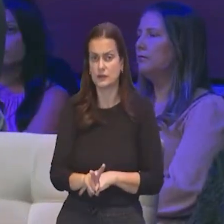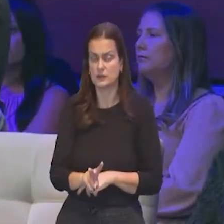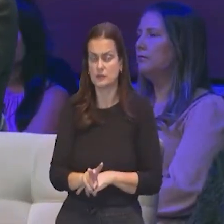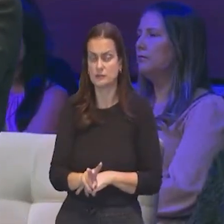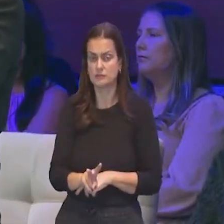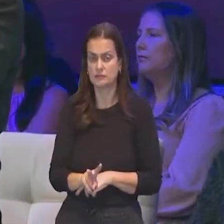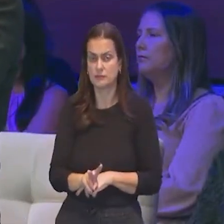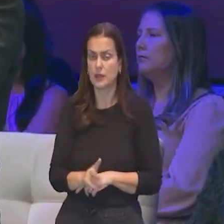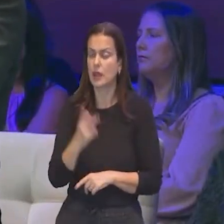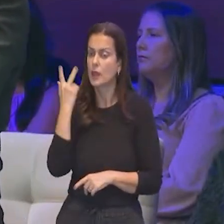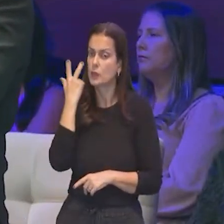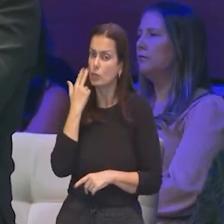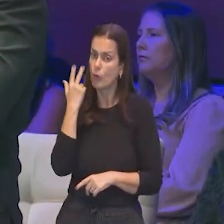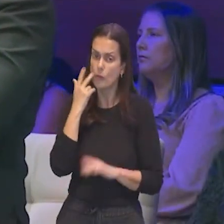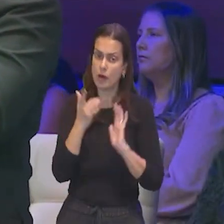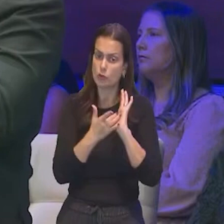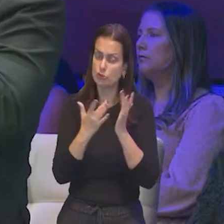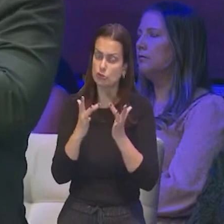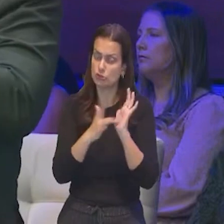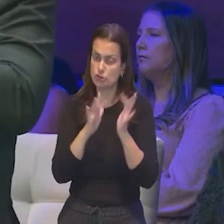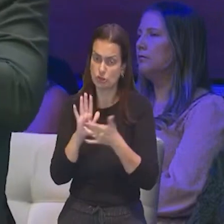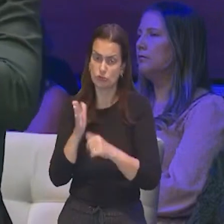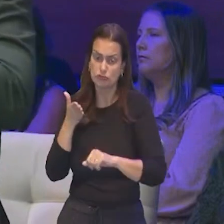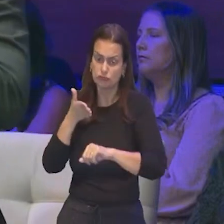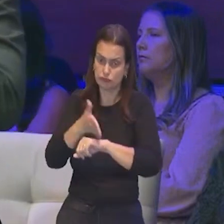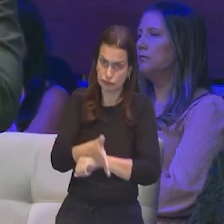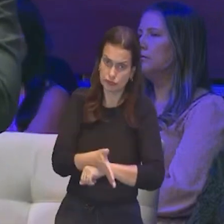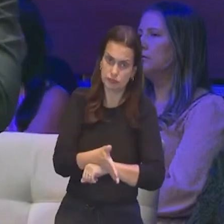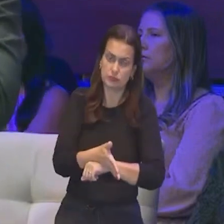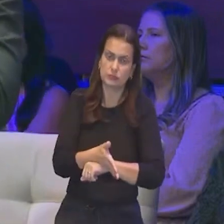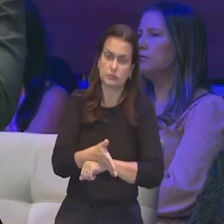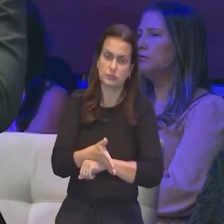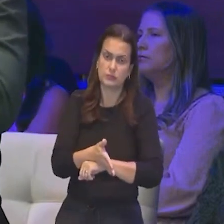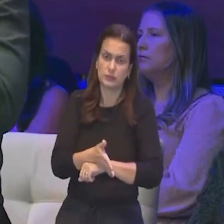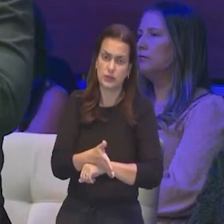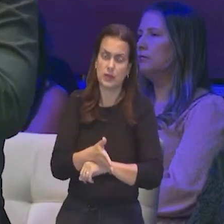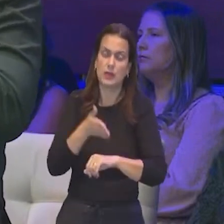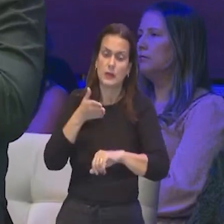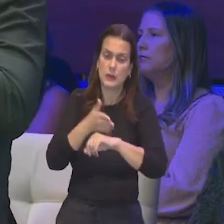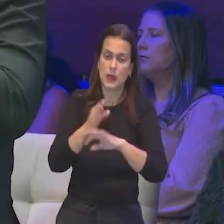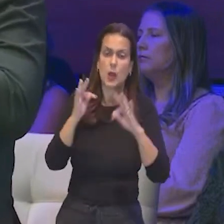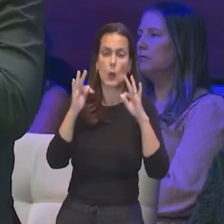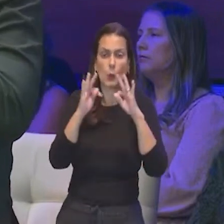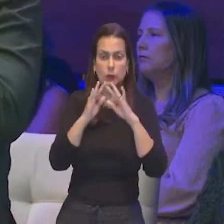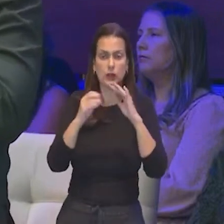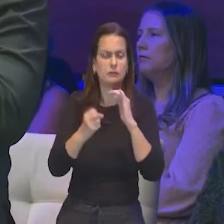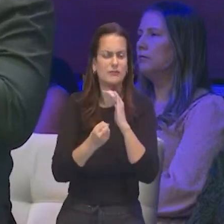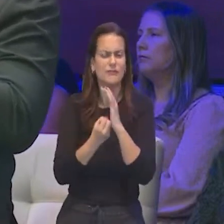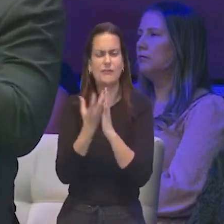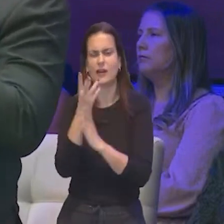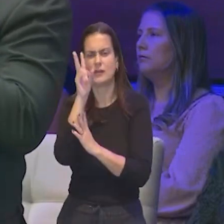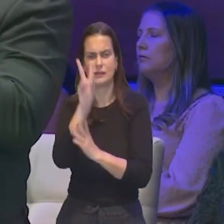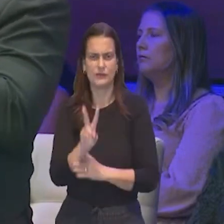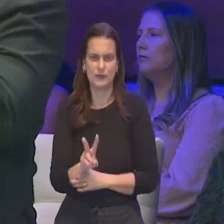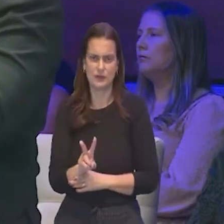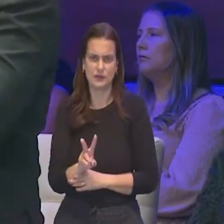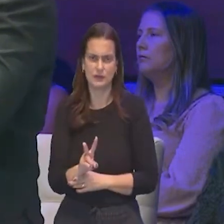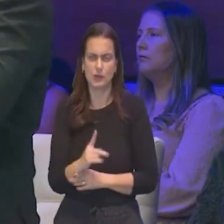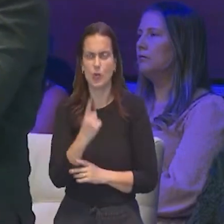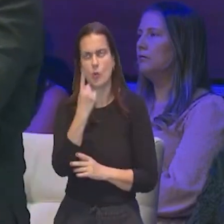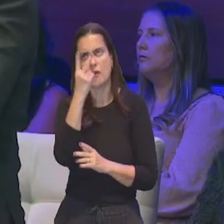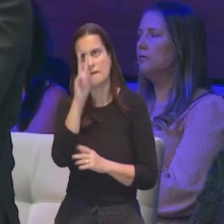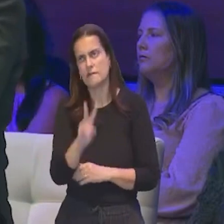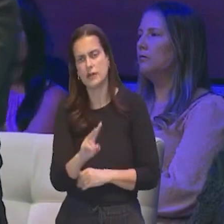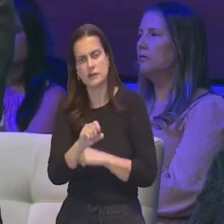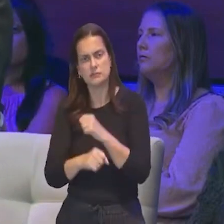vida. Era comum que eles fossem ao templo algumas vezes pelo menos uma vez ao